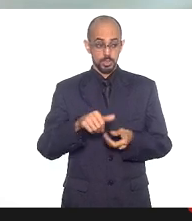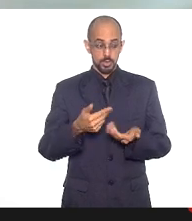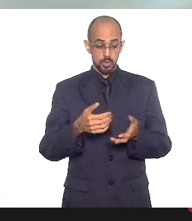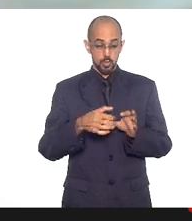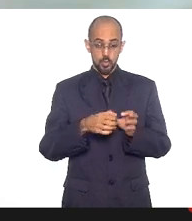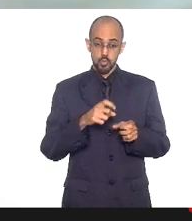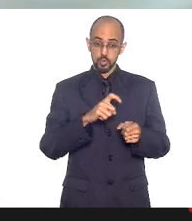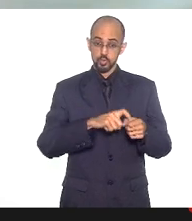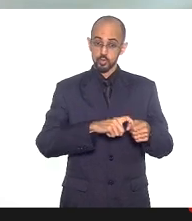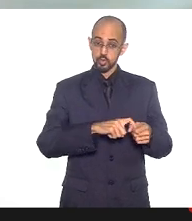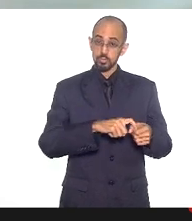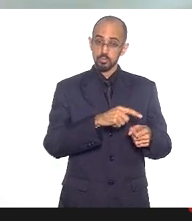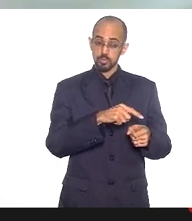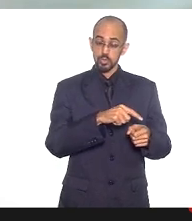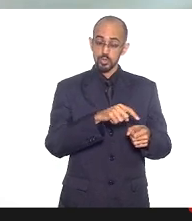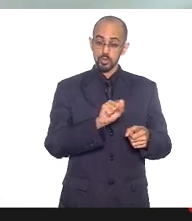modo,